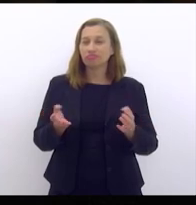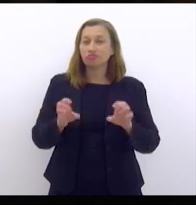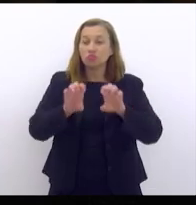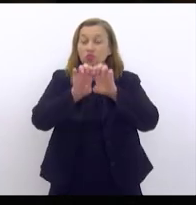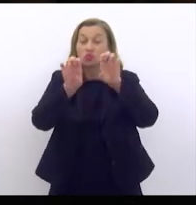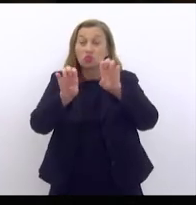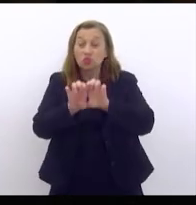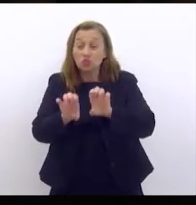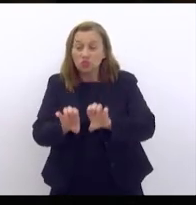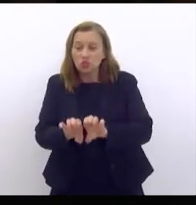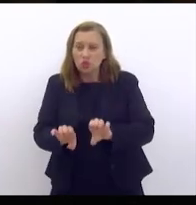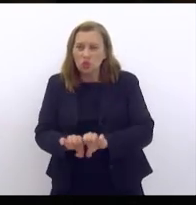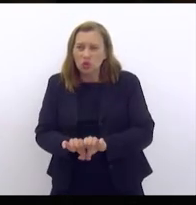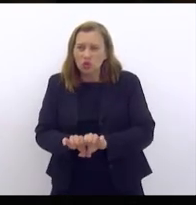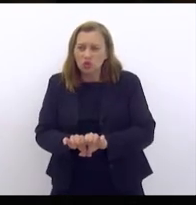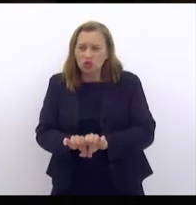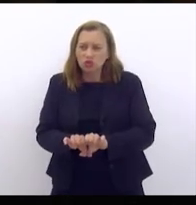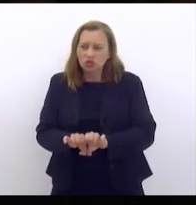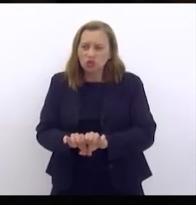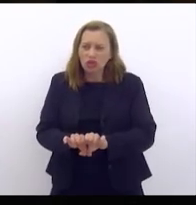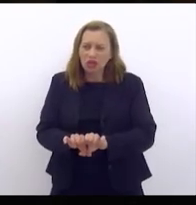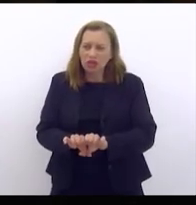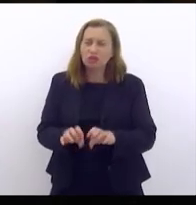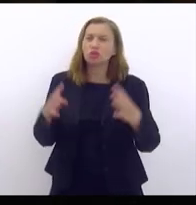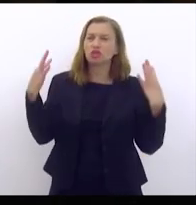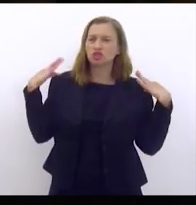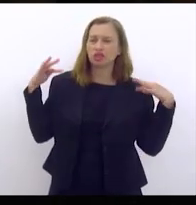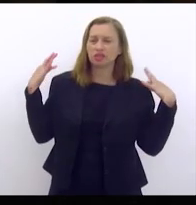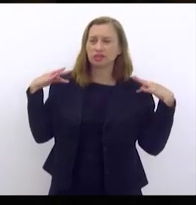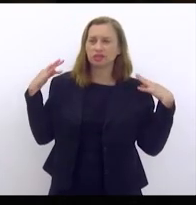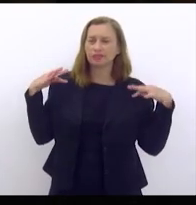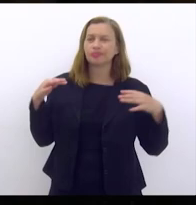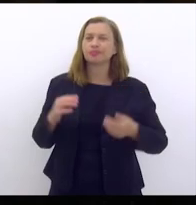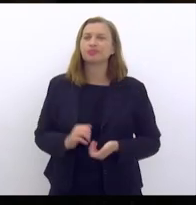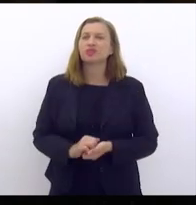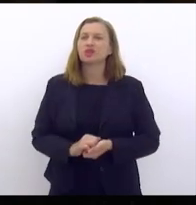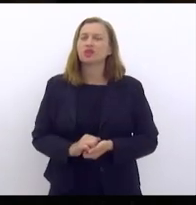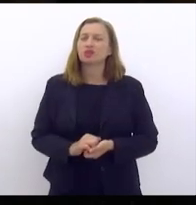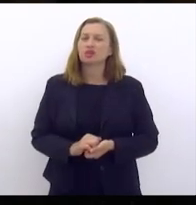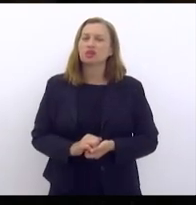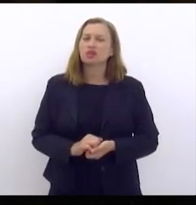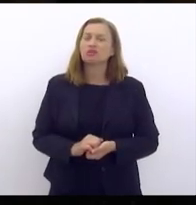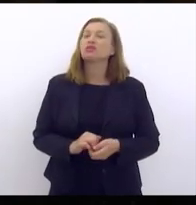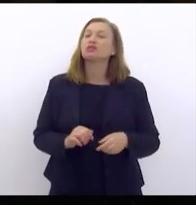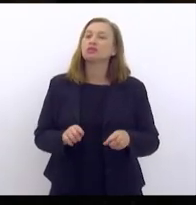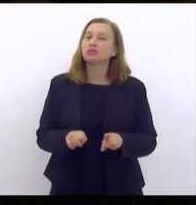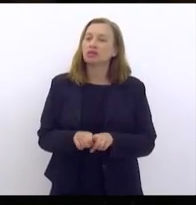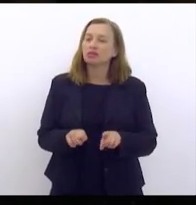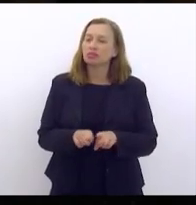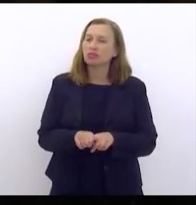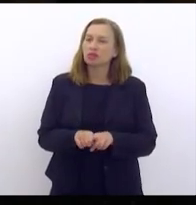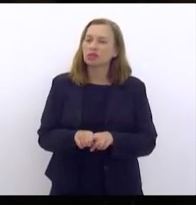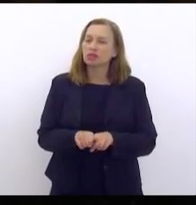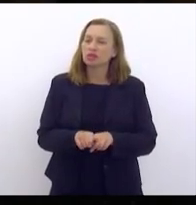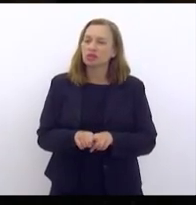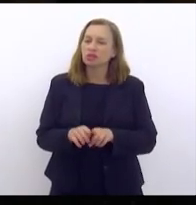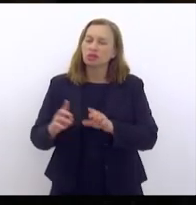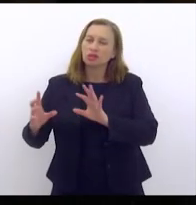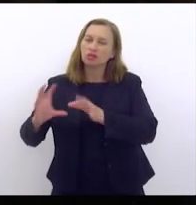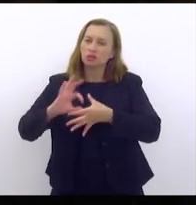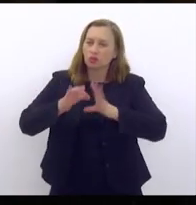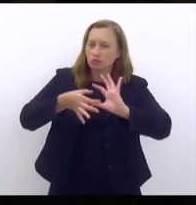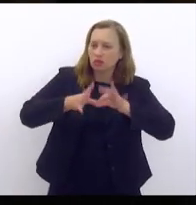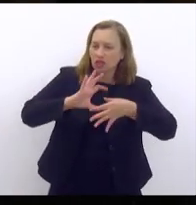clubística enorme, envolve uma cadeia produtiva em torno